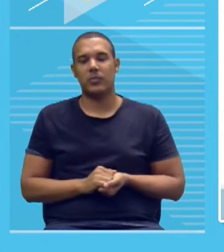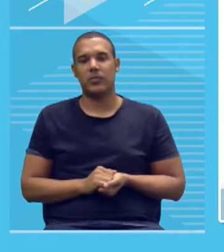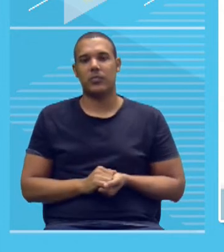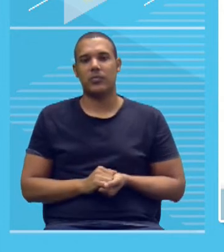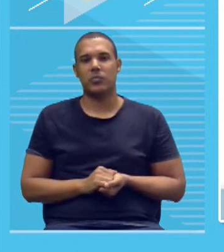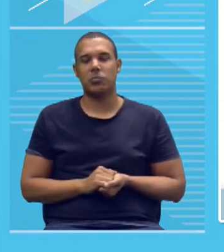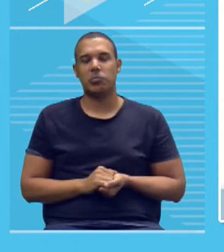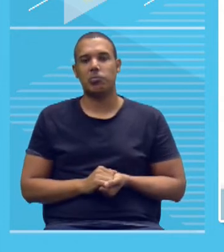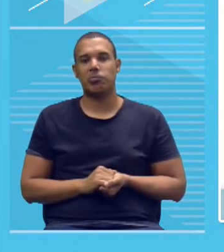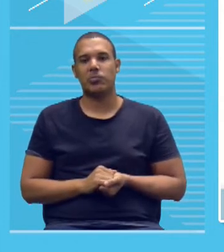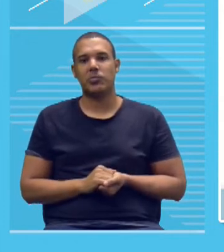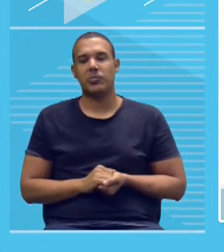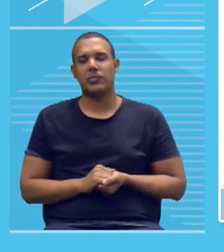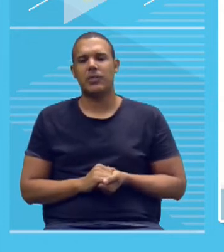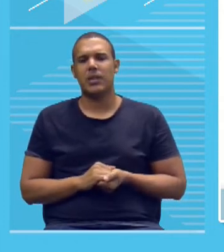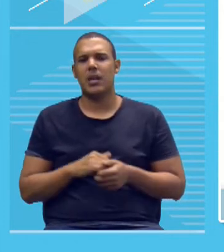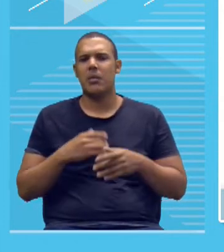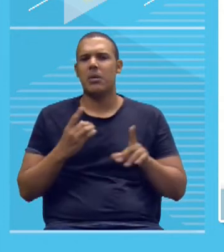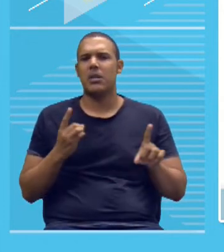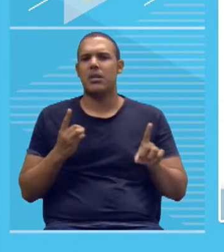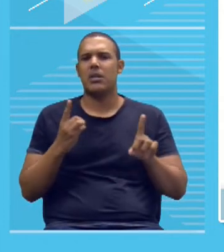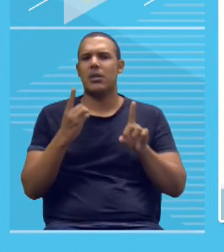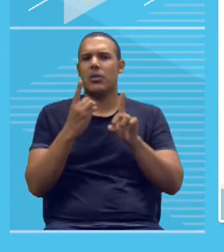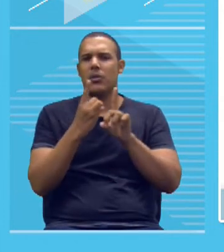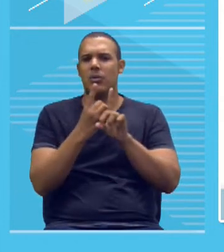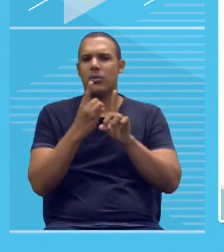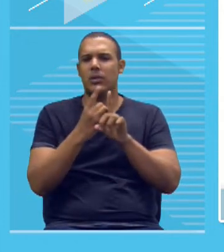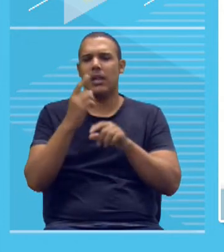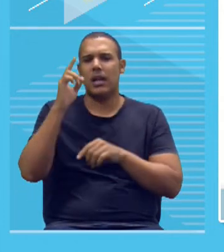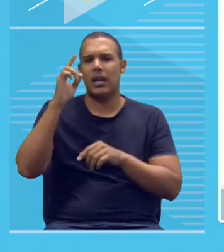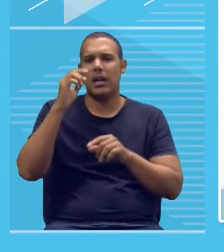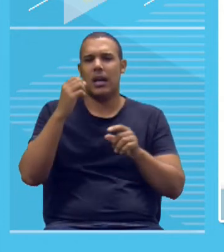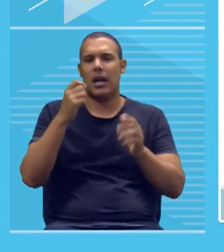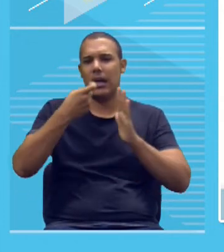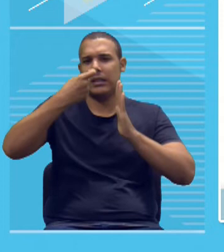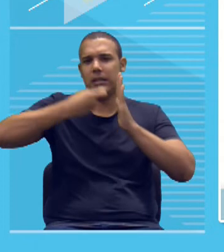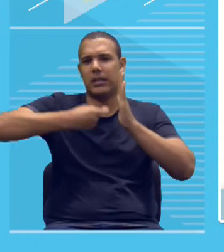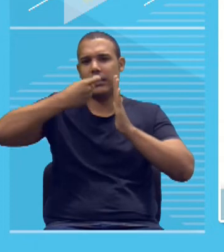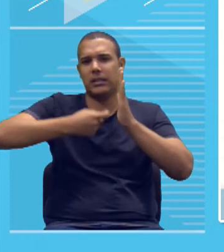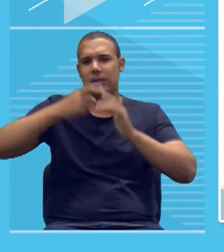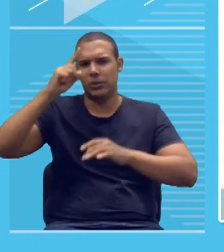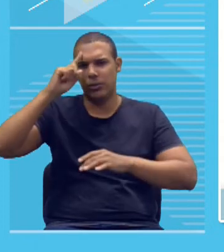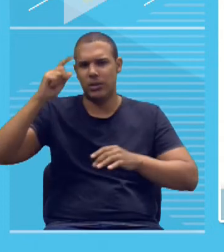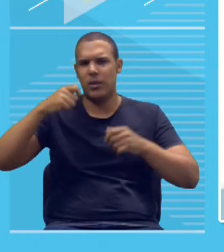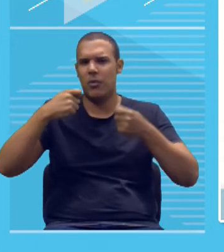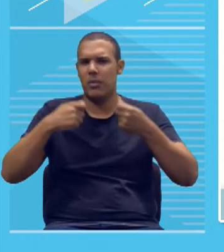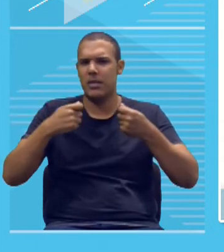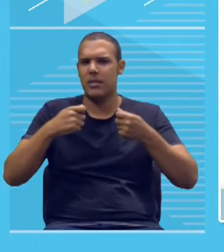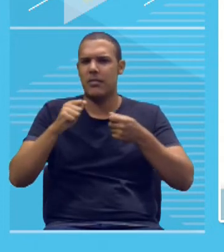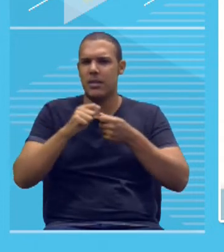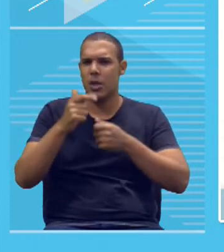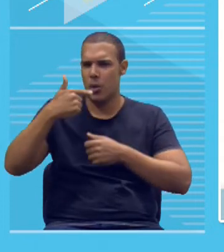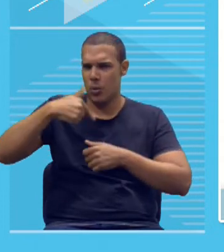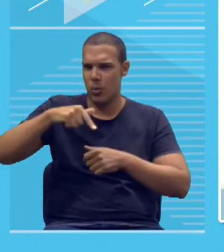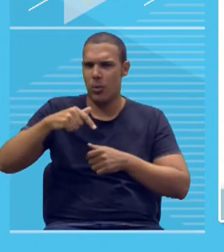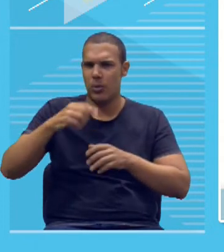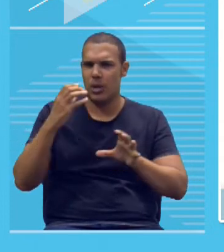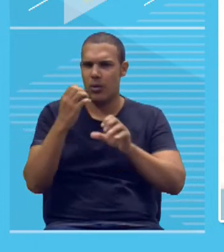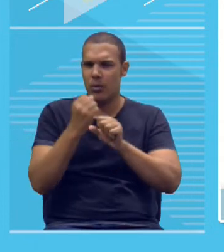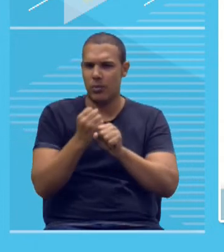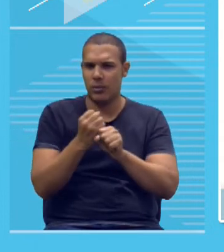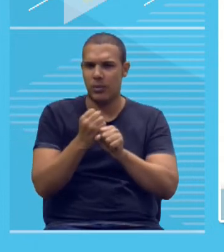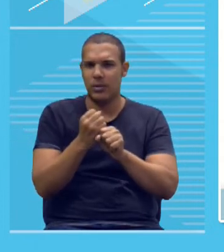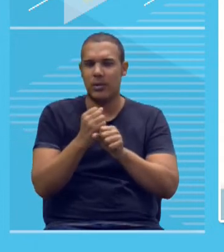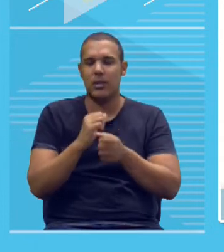para nós acharmos a taxa bimestral a taxa diária eu vou necessitar fazer outra conta não você vai